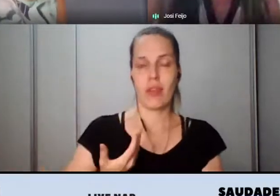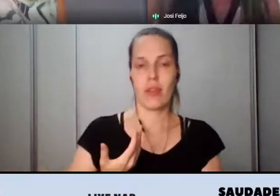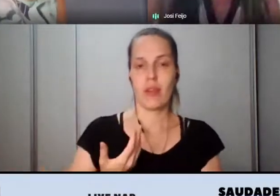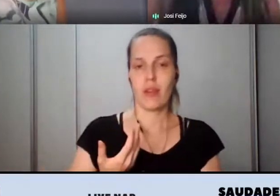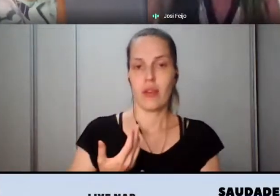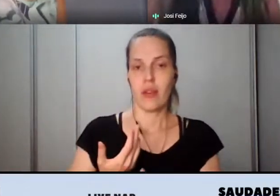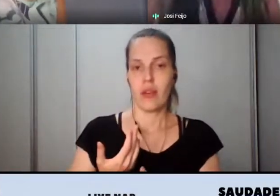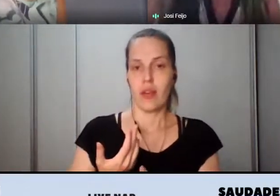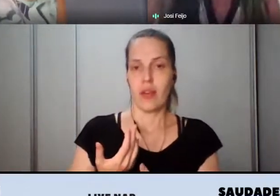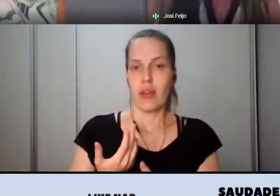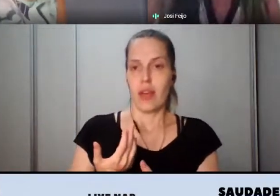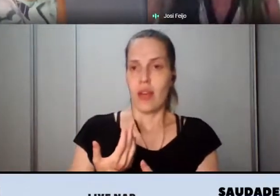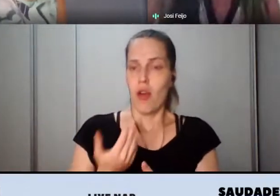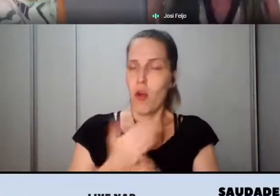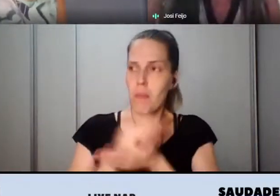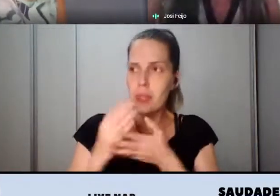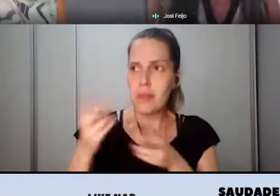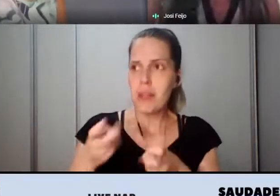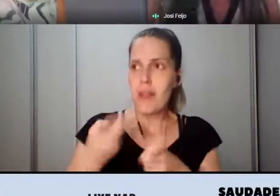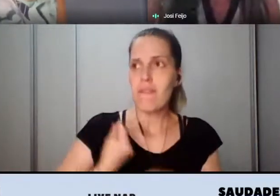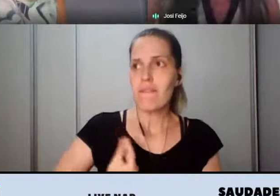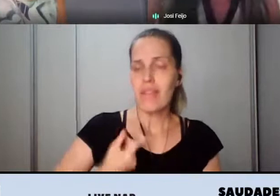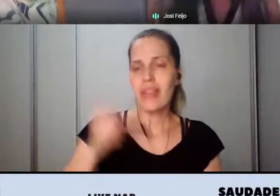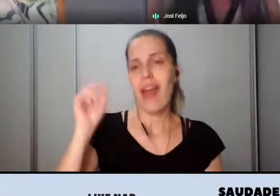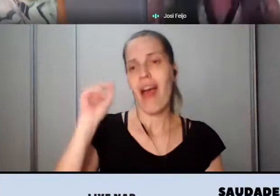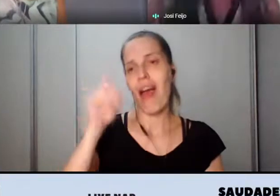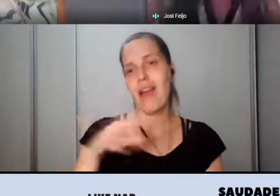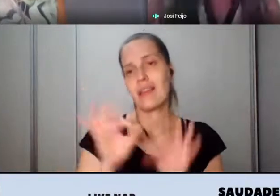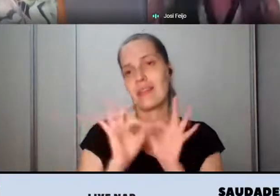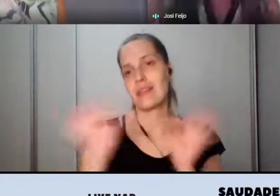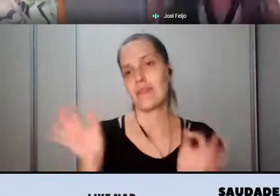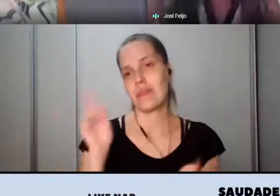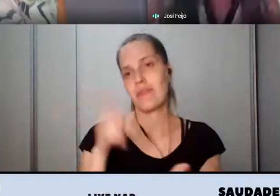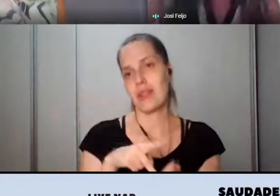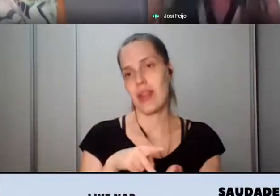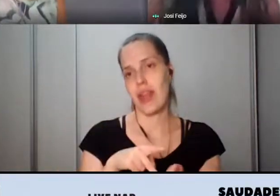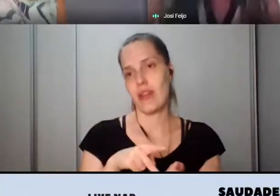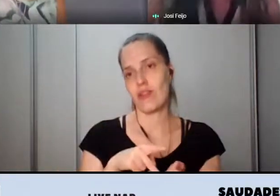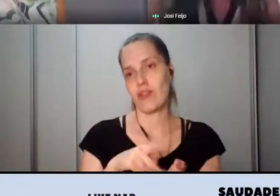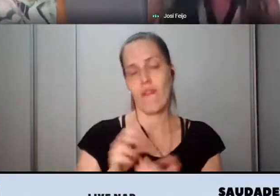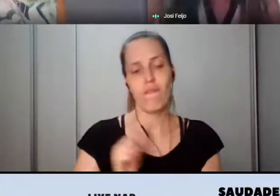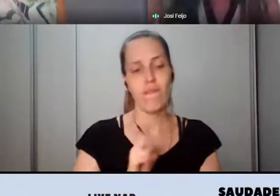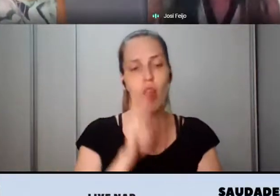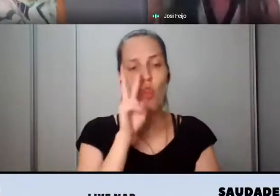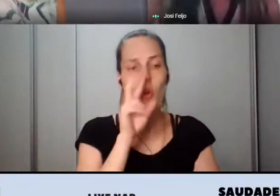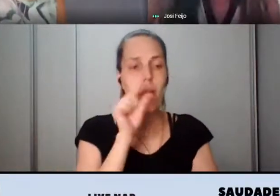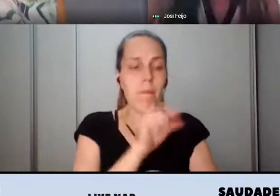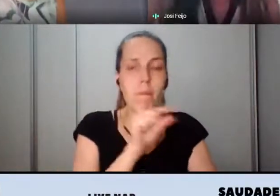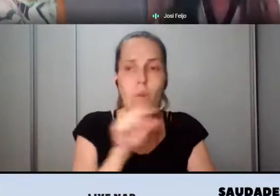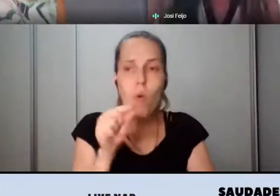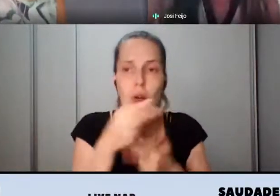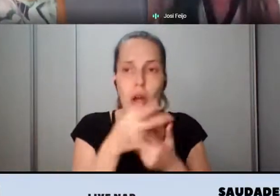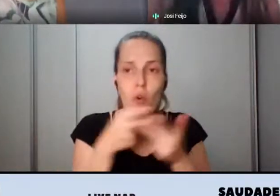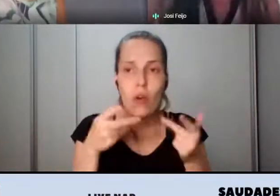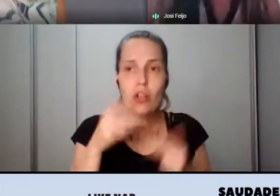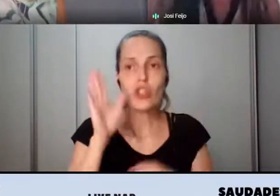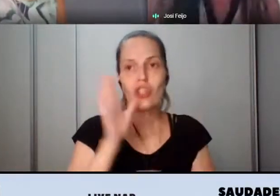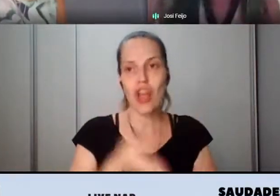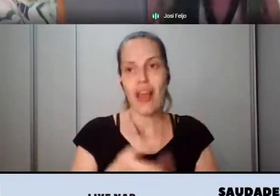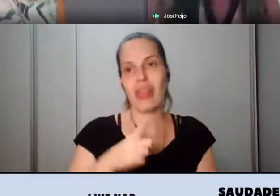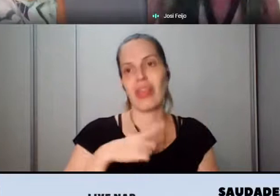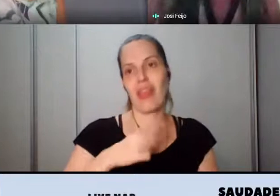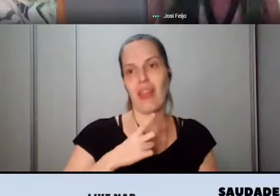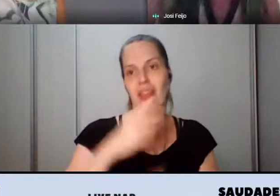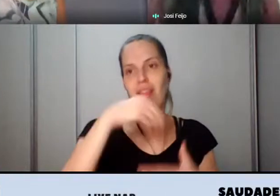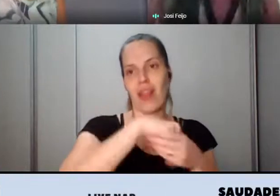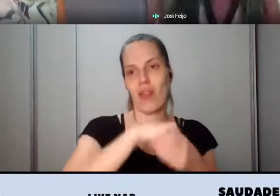que a vida ela é simples, né? Nesse sentido, assim, de valorizar as pequenas coisas, né? E de ir em busca do que realmente